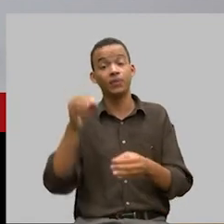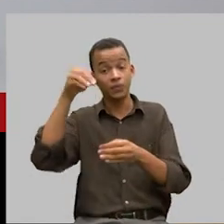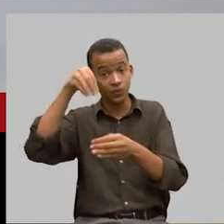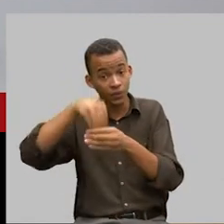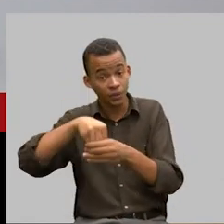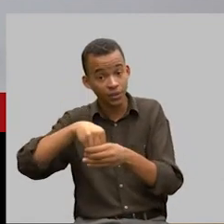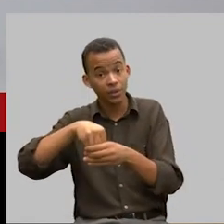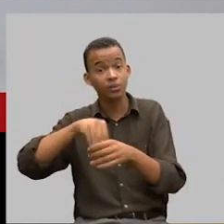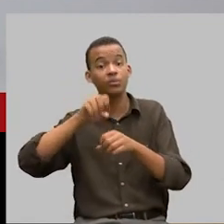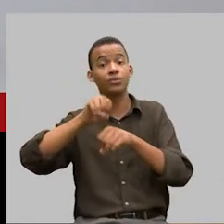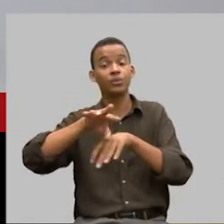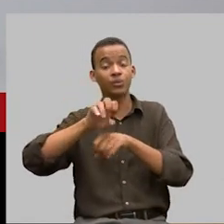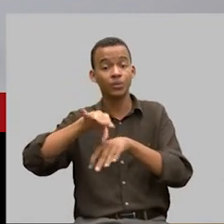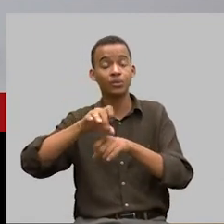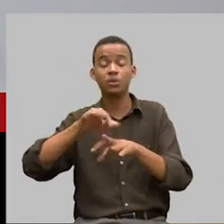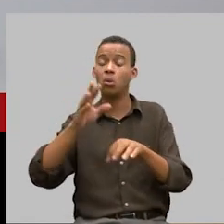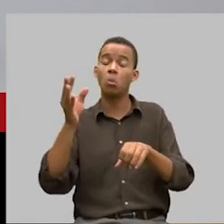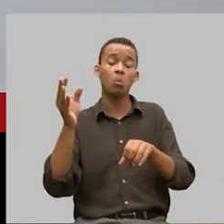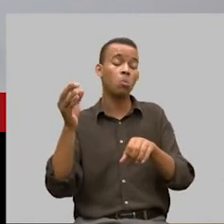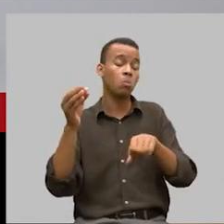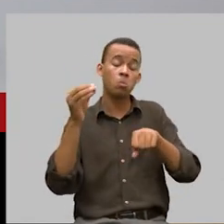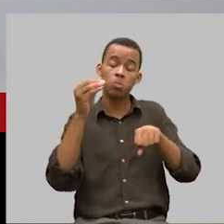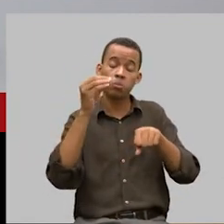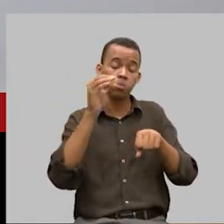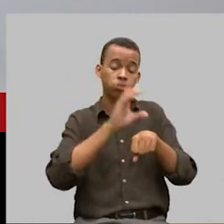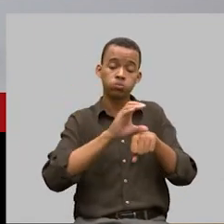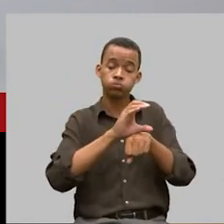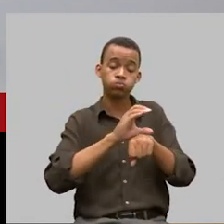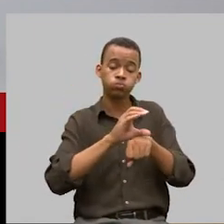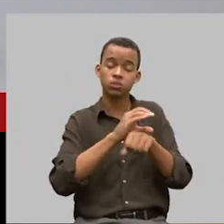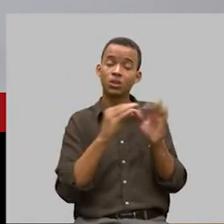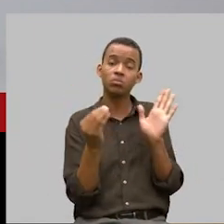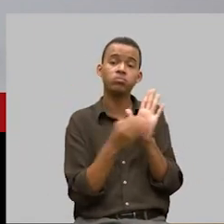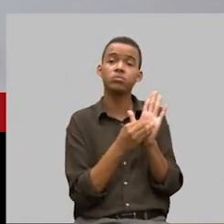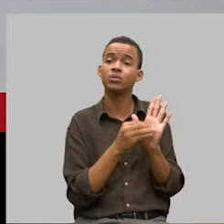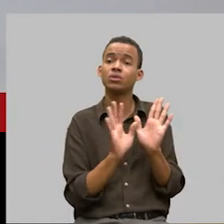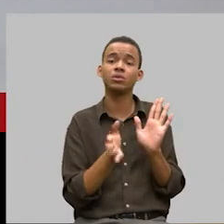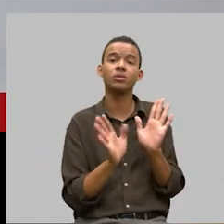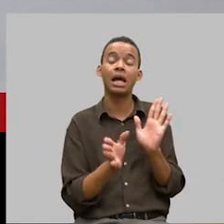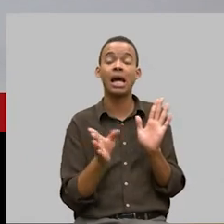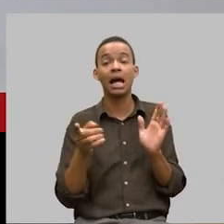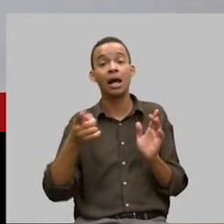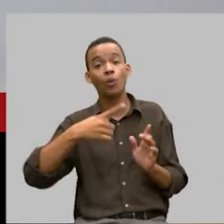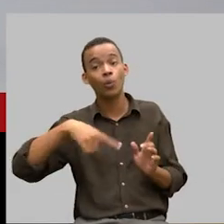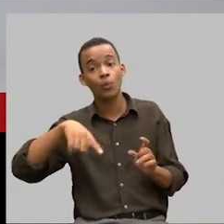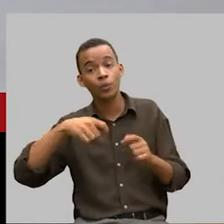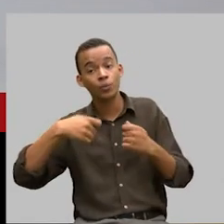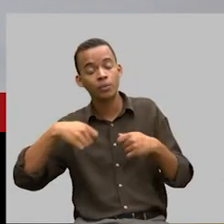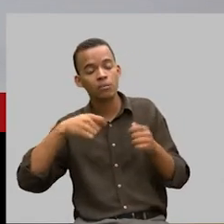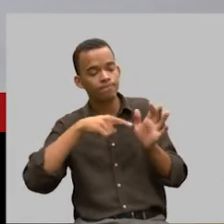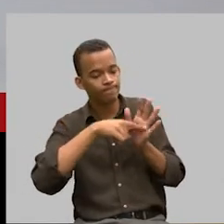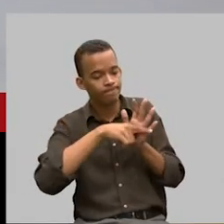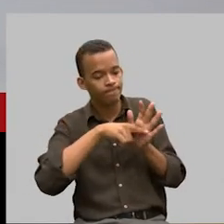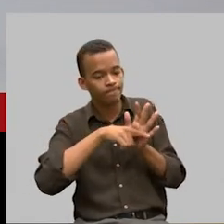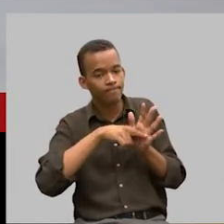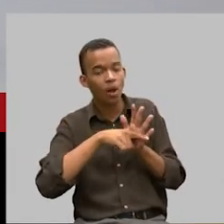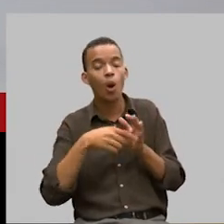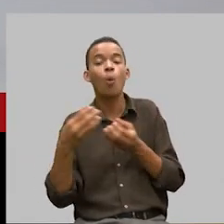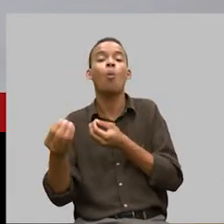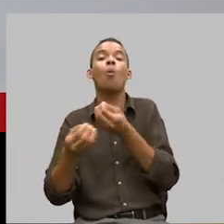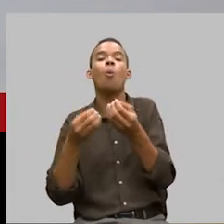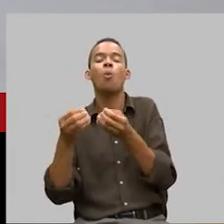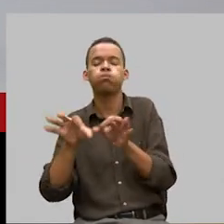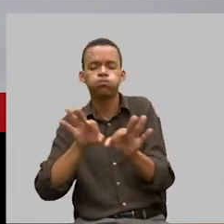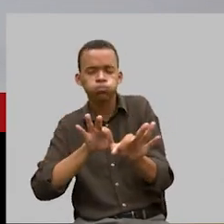colocado lá o que nós temos que fazer é entender como é que cabe a gente azeitar essa roda para que ela não